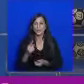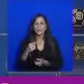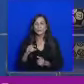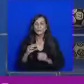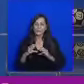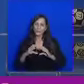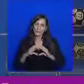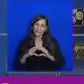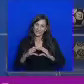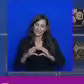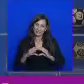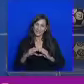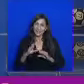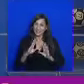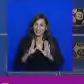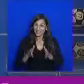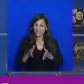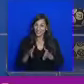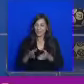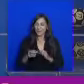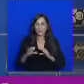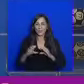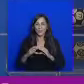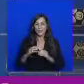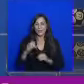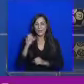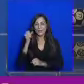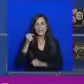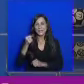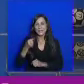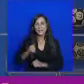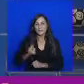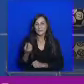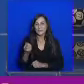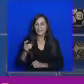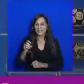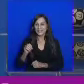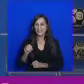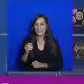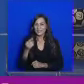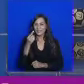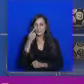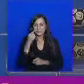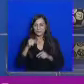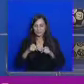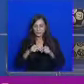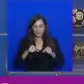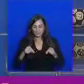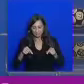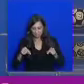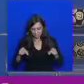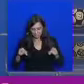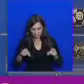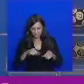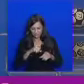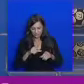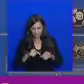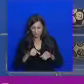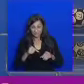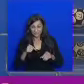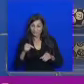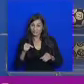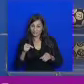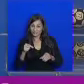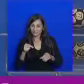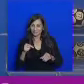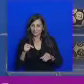Última bola. Já chegou. Bola branca número 10. E nós vamos confirmar então os números